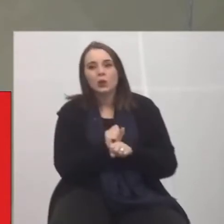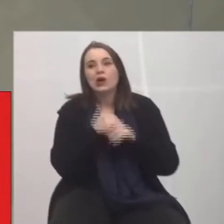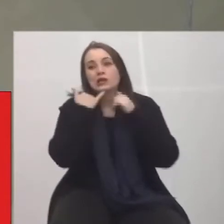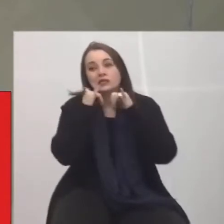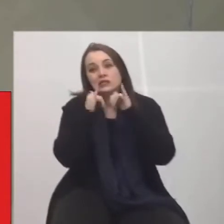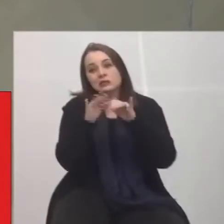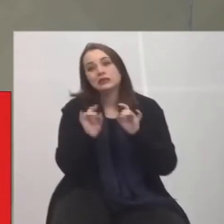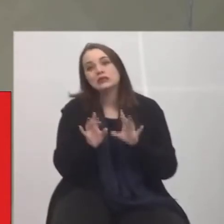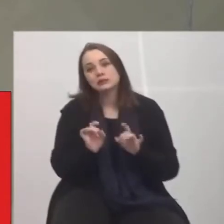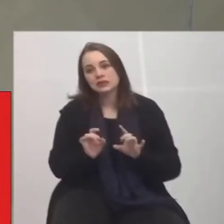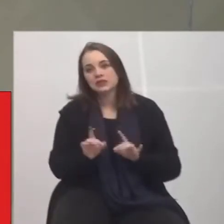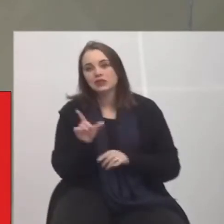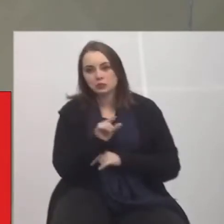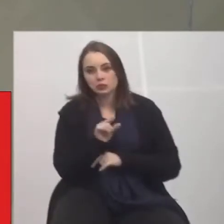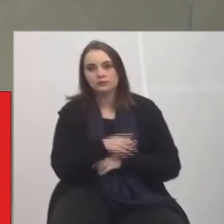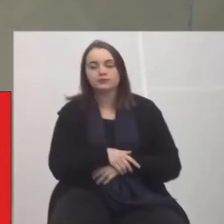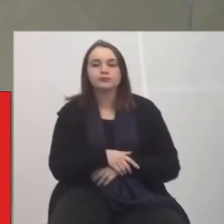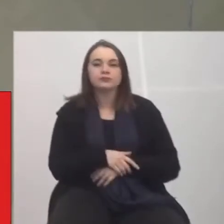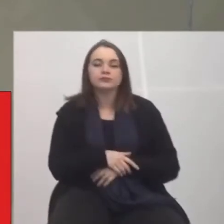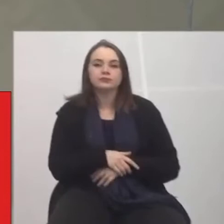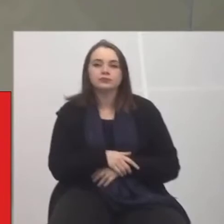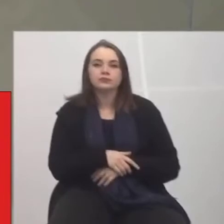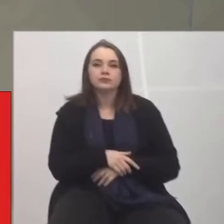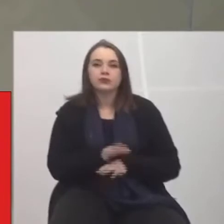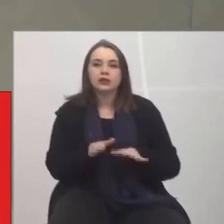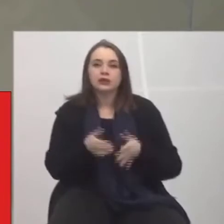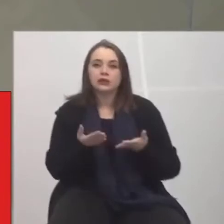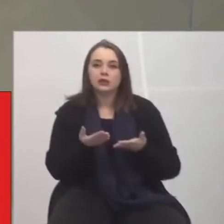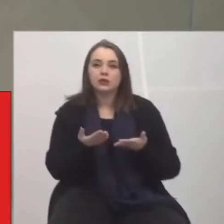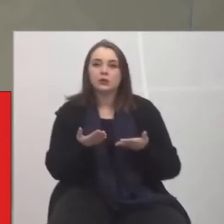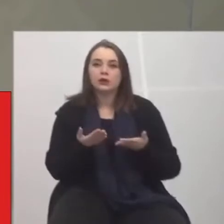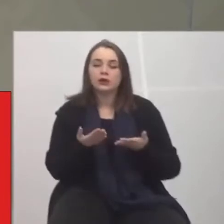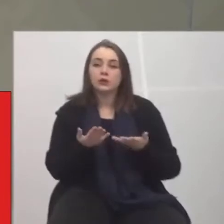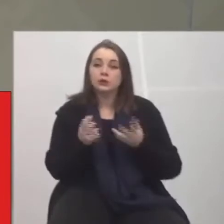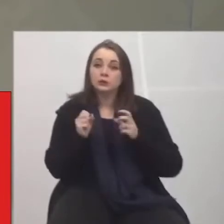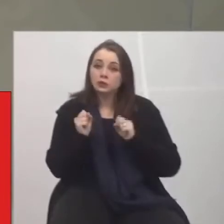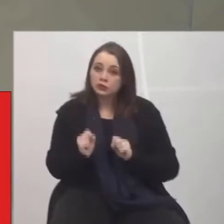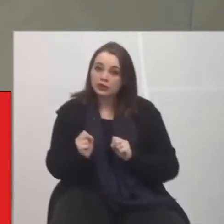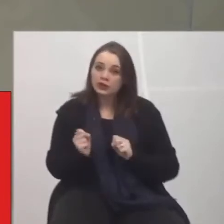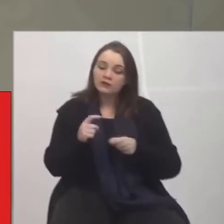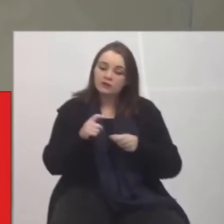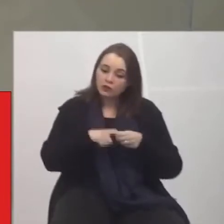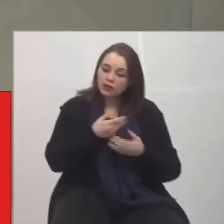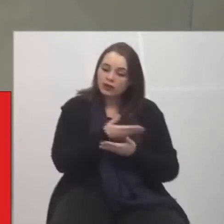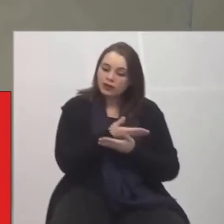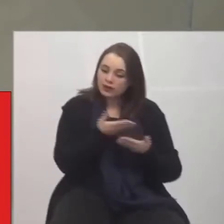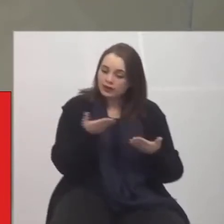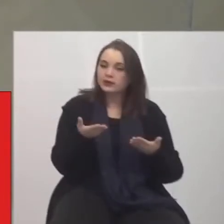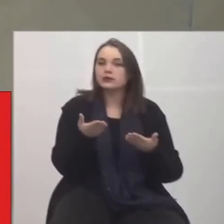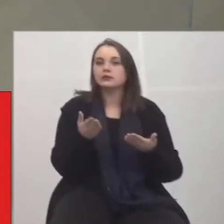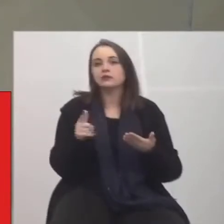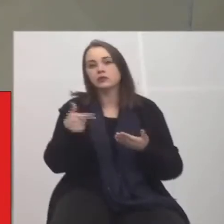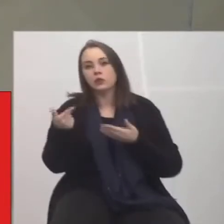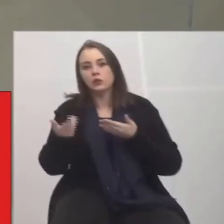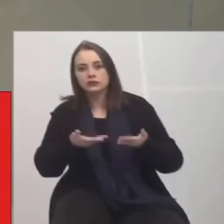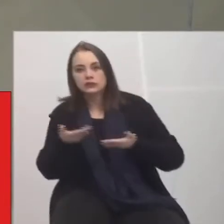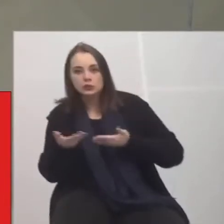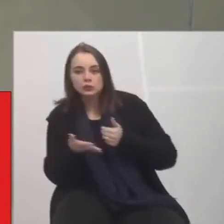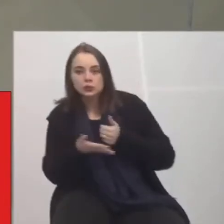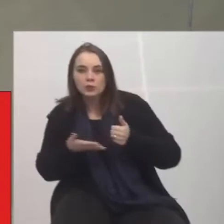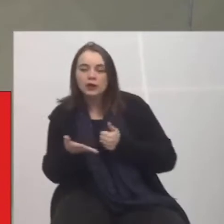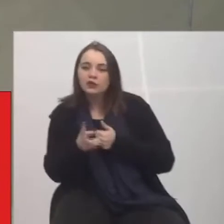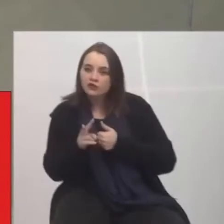específicas. Então, à medida que os números forem permitindo, esses e outros procedimentos vão